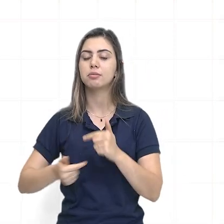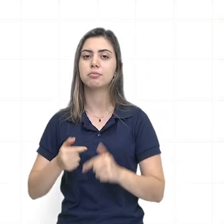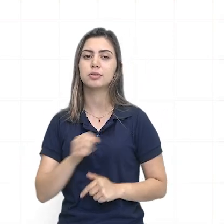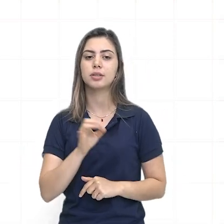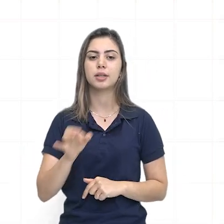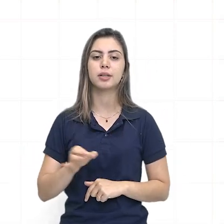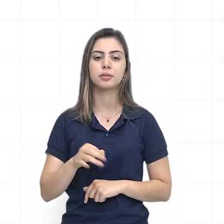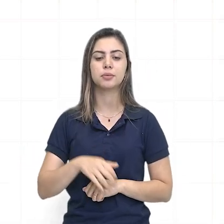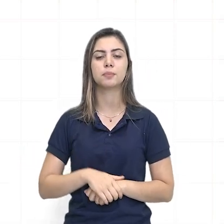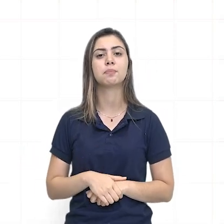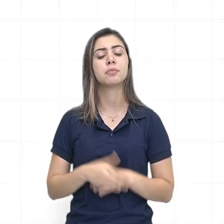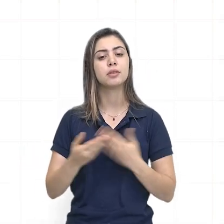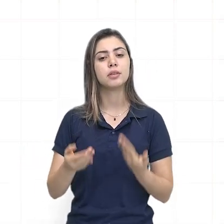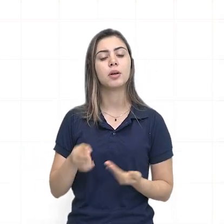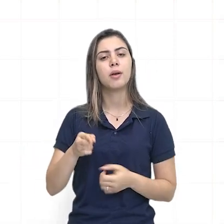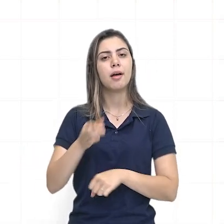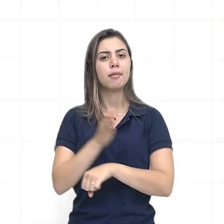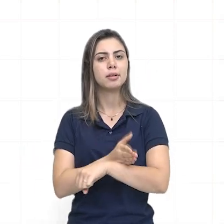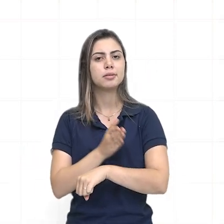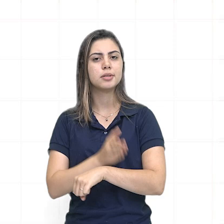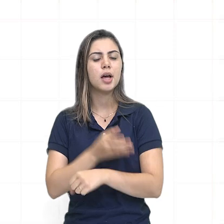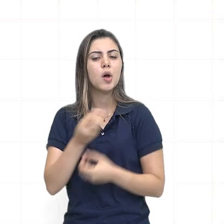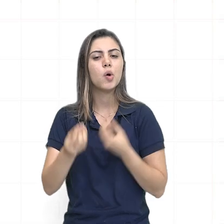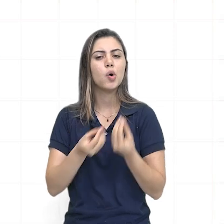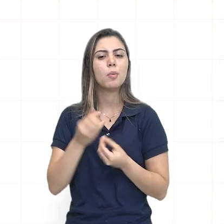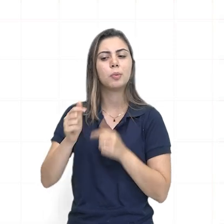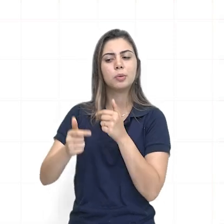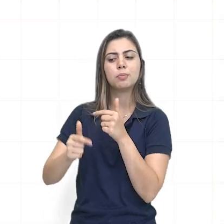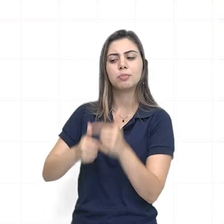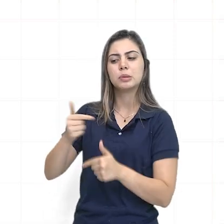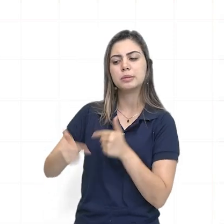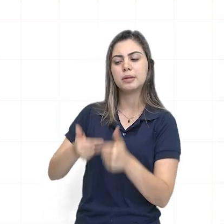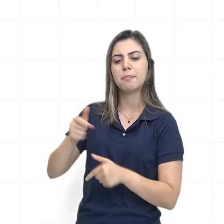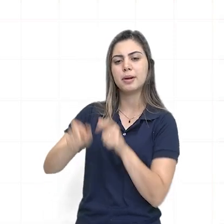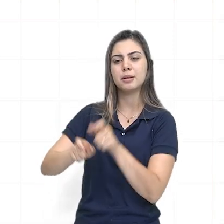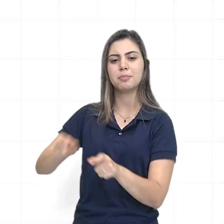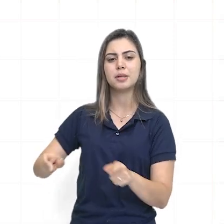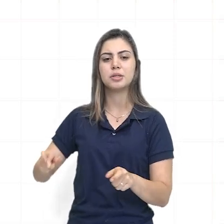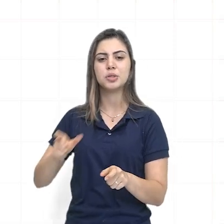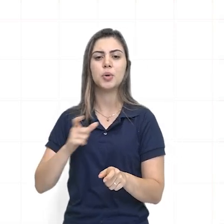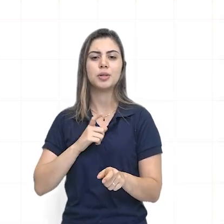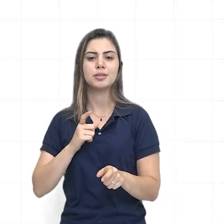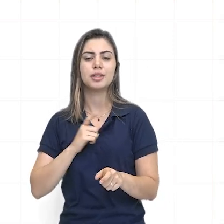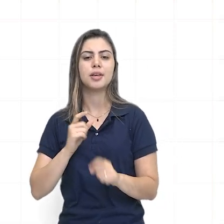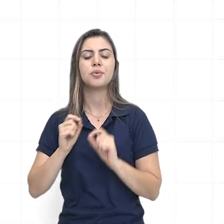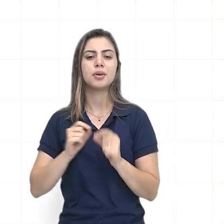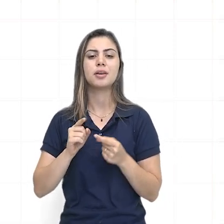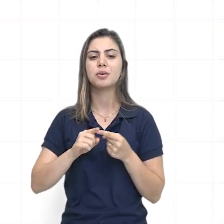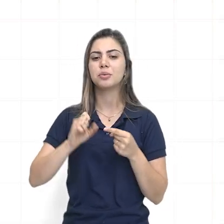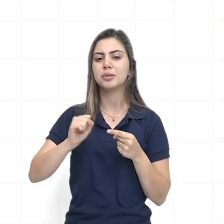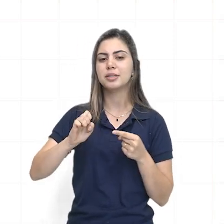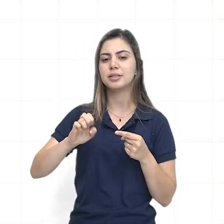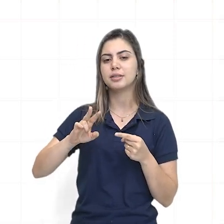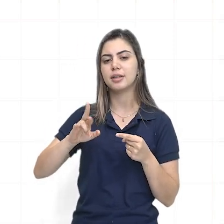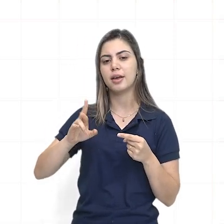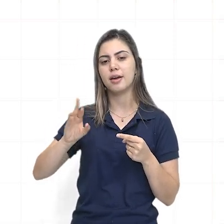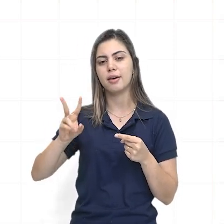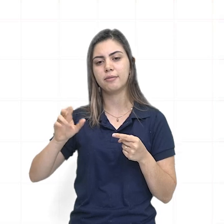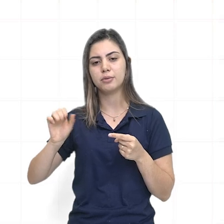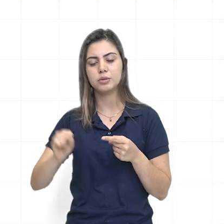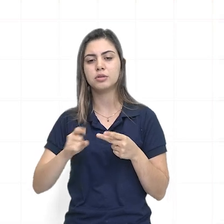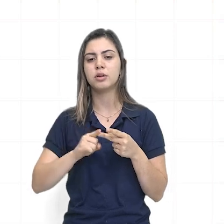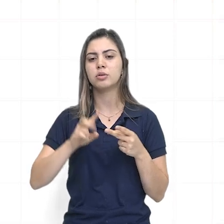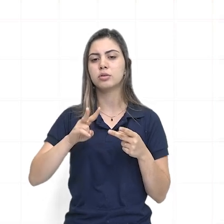o trabalho, ele era desempenhado pelos servos, né, vilões e escravos. Os